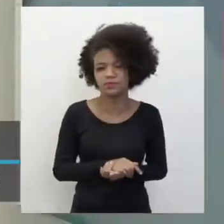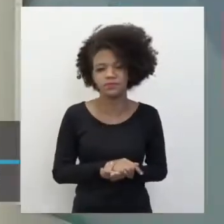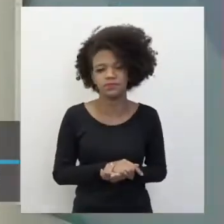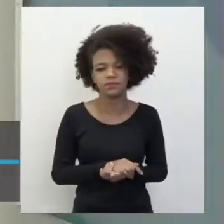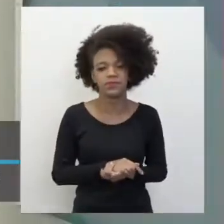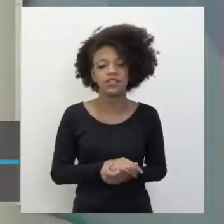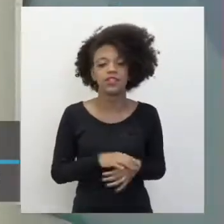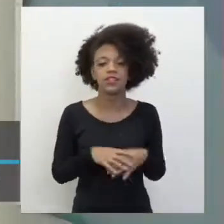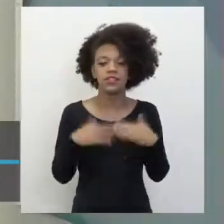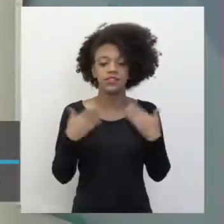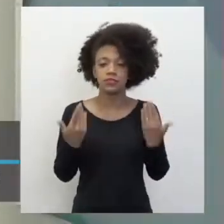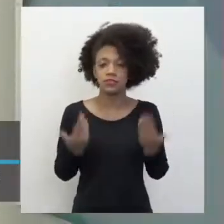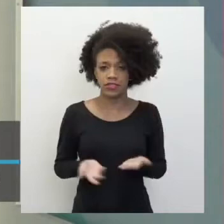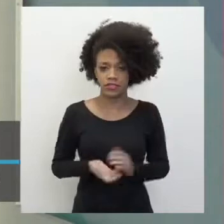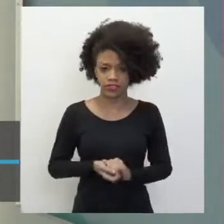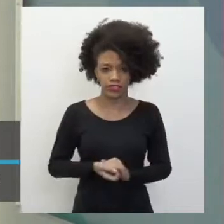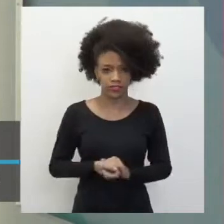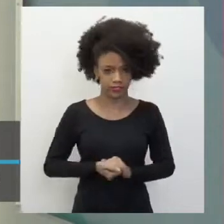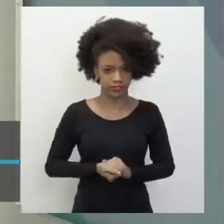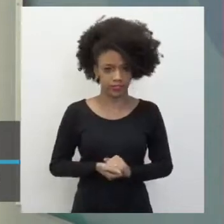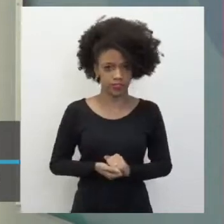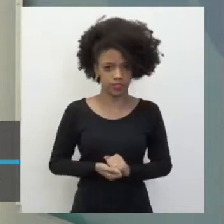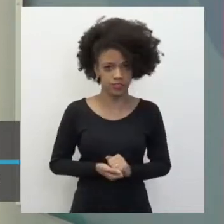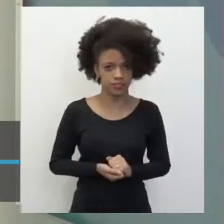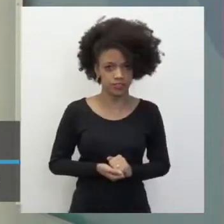Tem mais calma, duas. deixa eu passar.